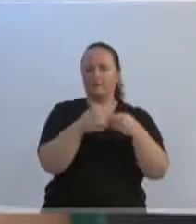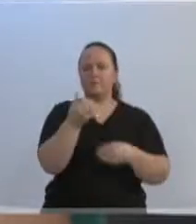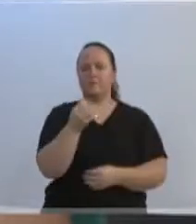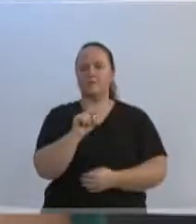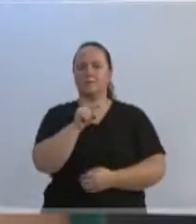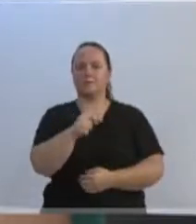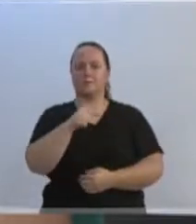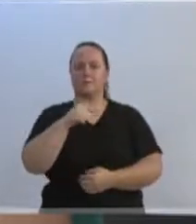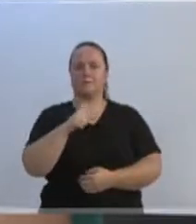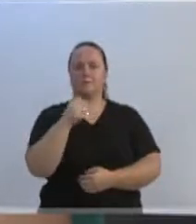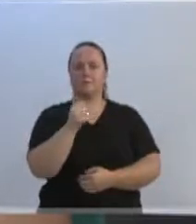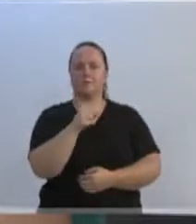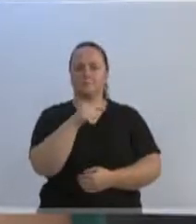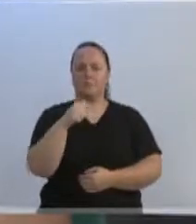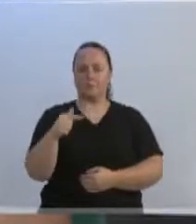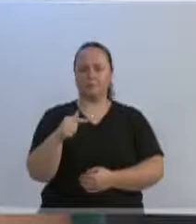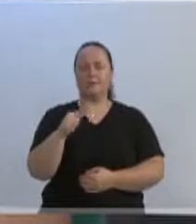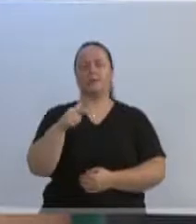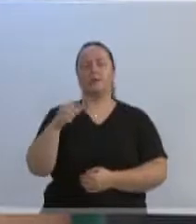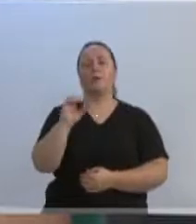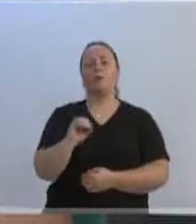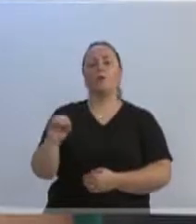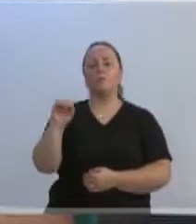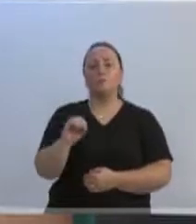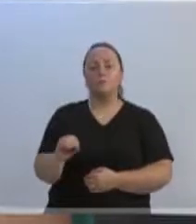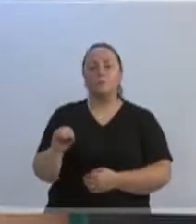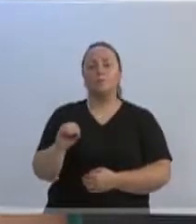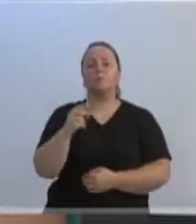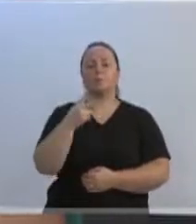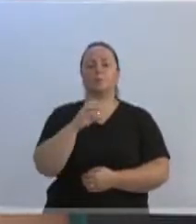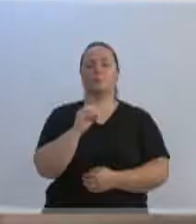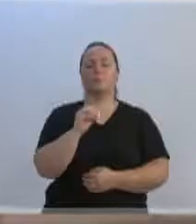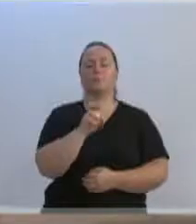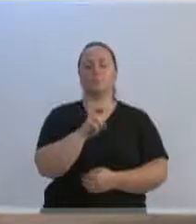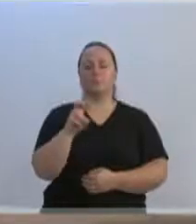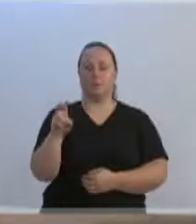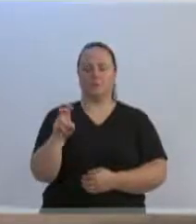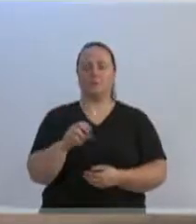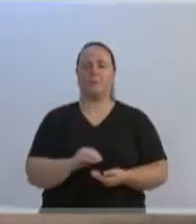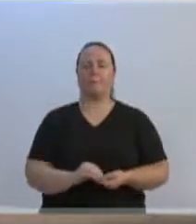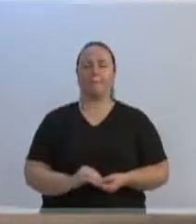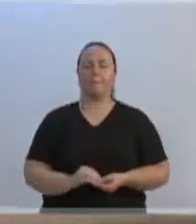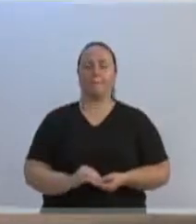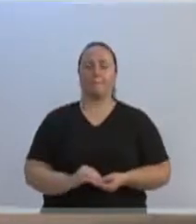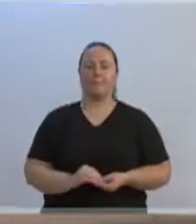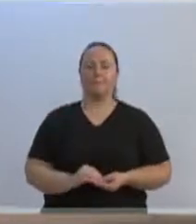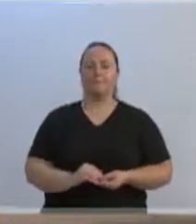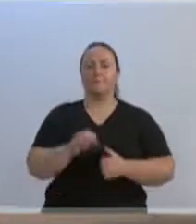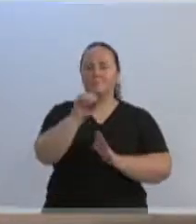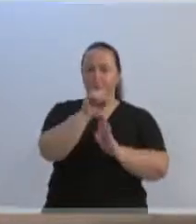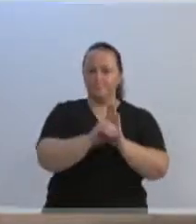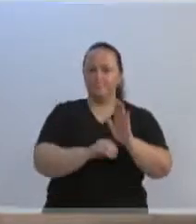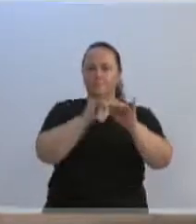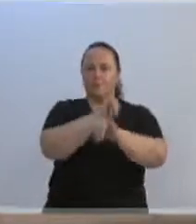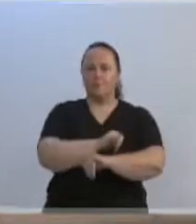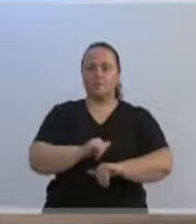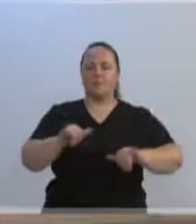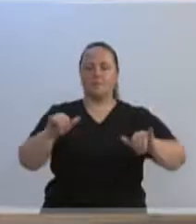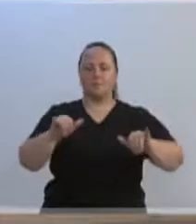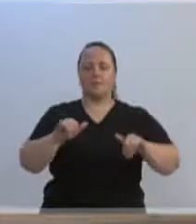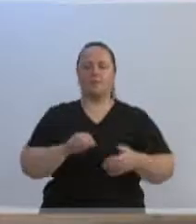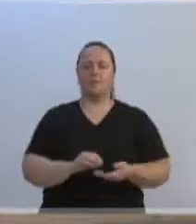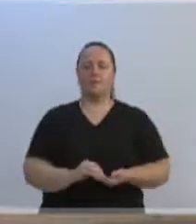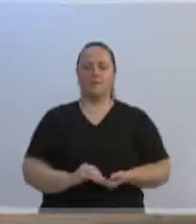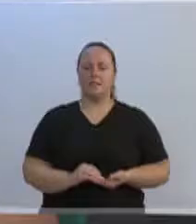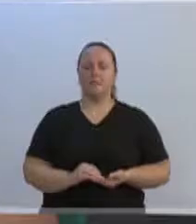6787 19 de outubro de 2005 a diretoria legislativo ofício comunicando as ações de leis